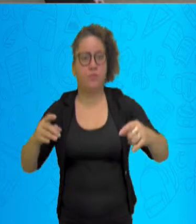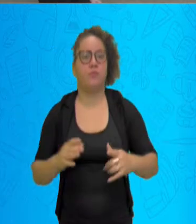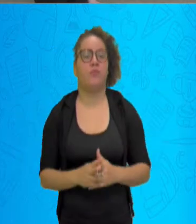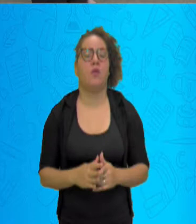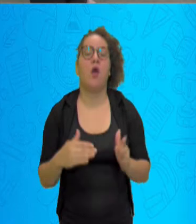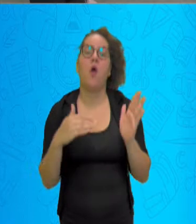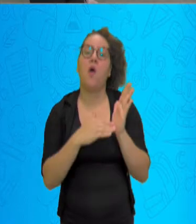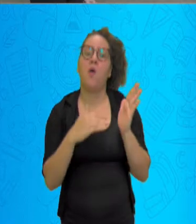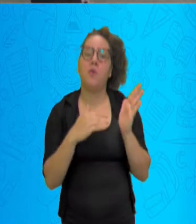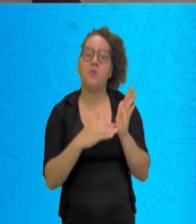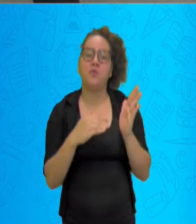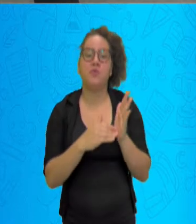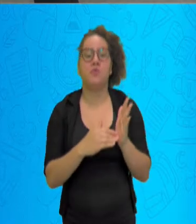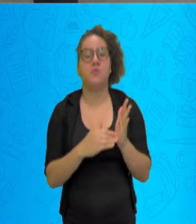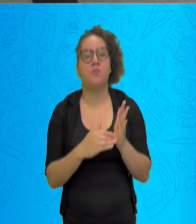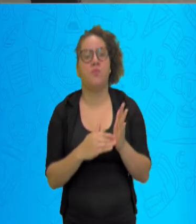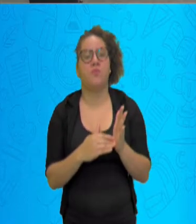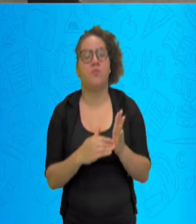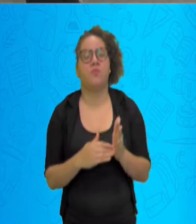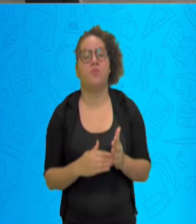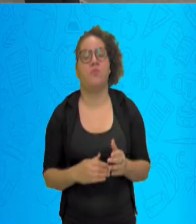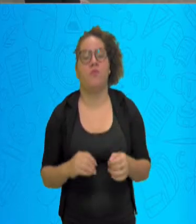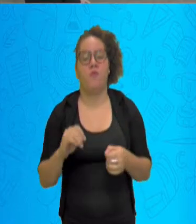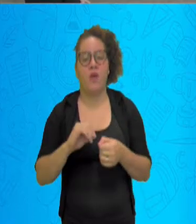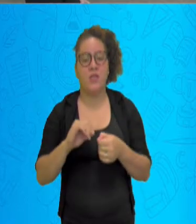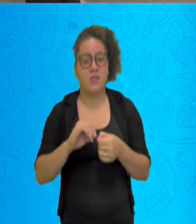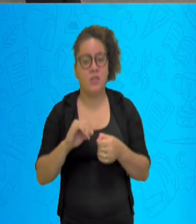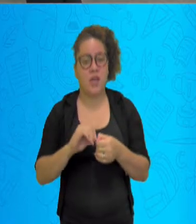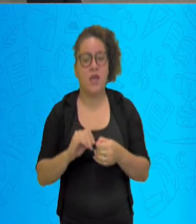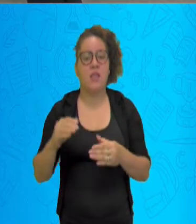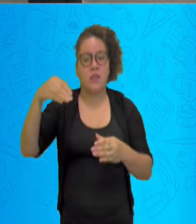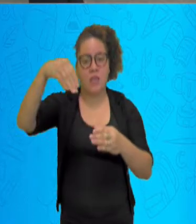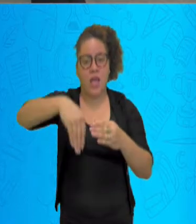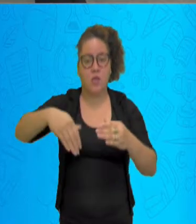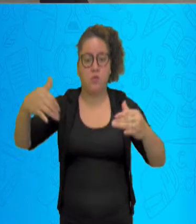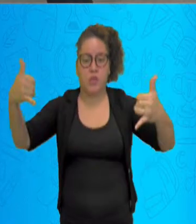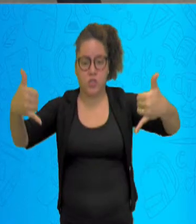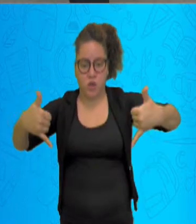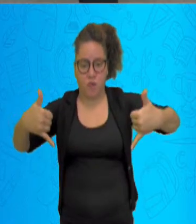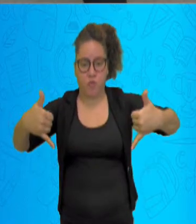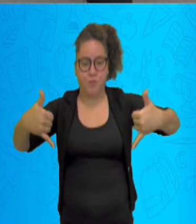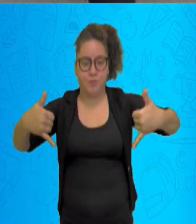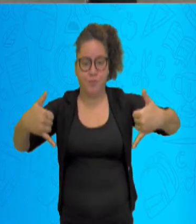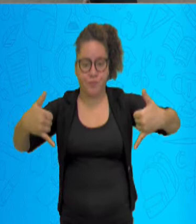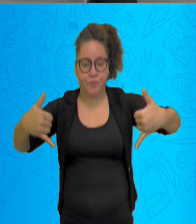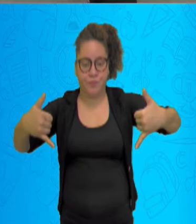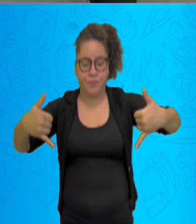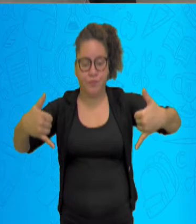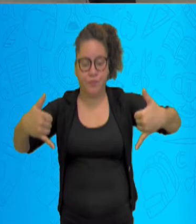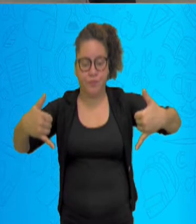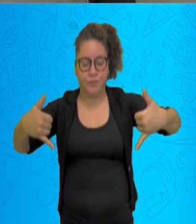E por último, as adições algébricas que estão dentro das chaves.